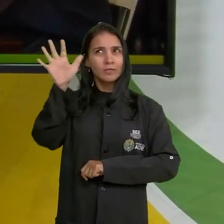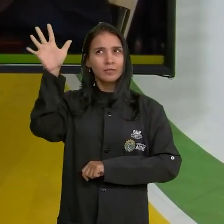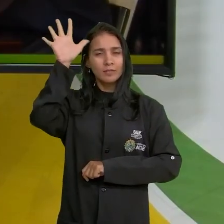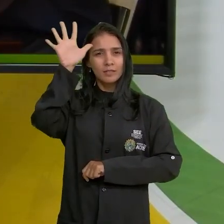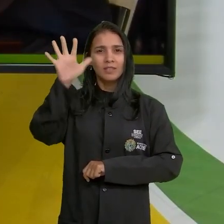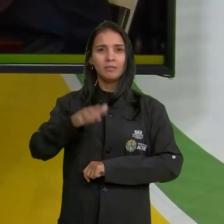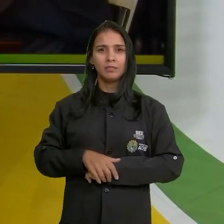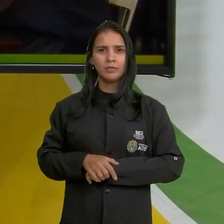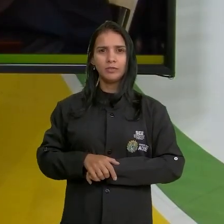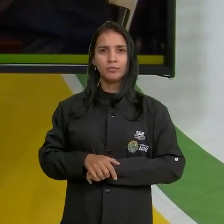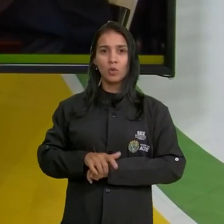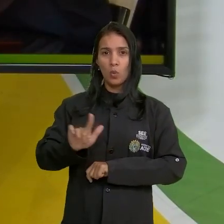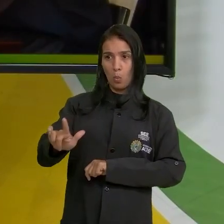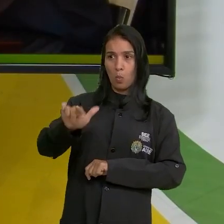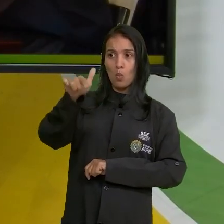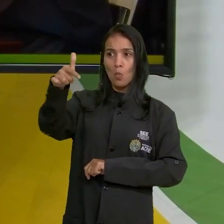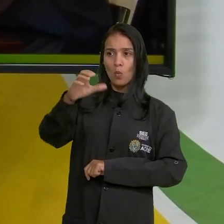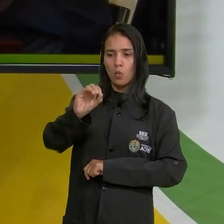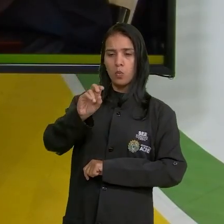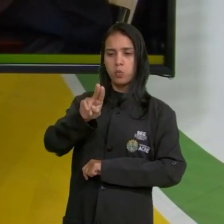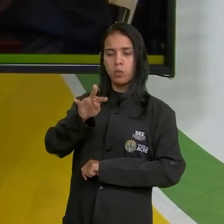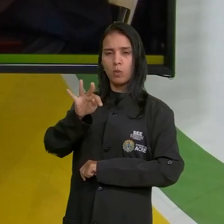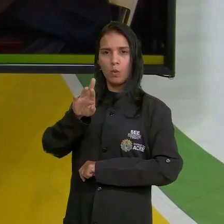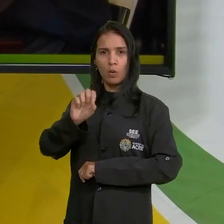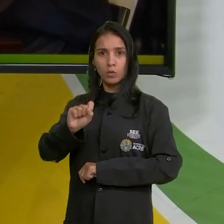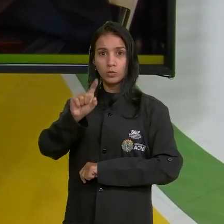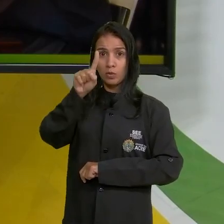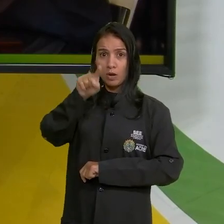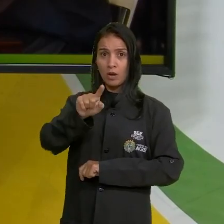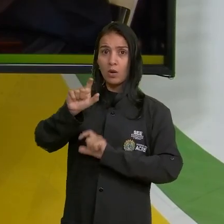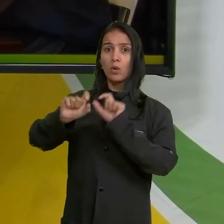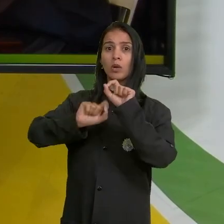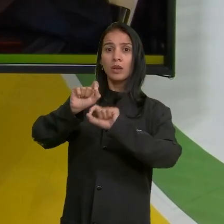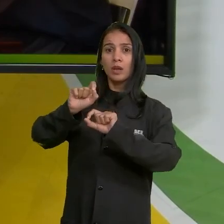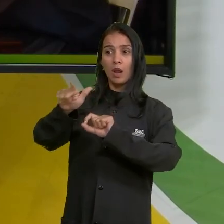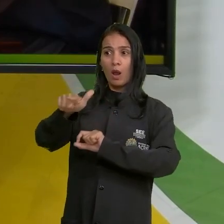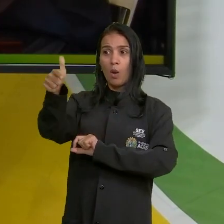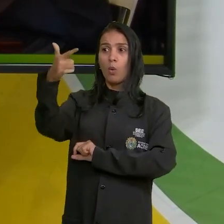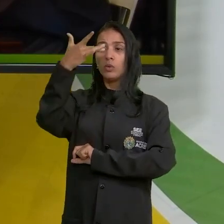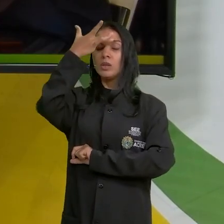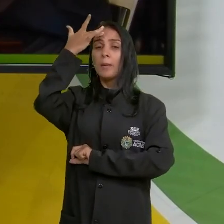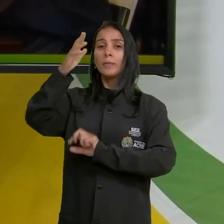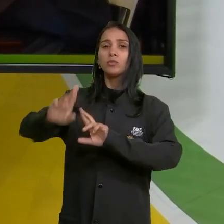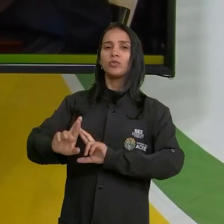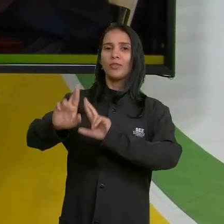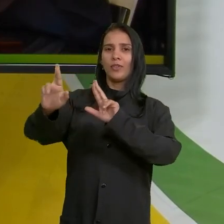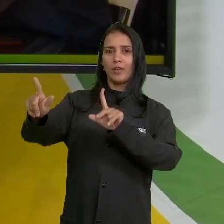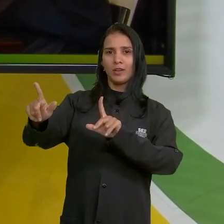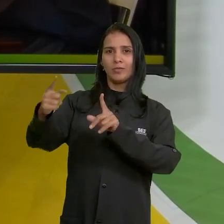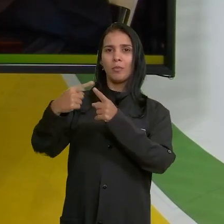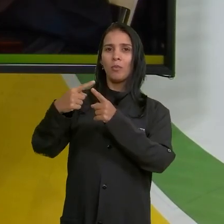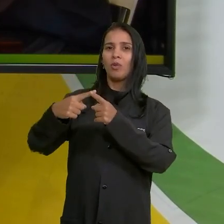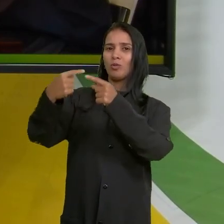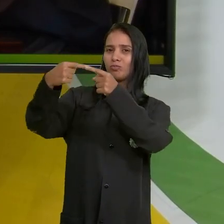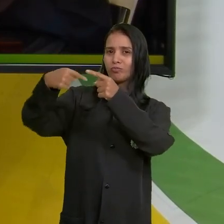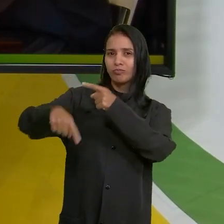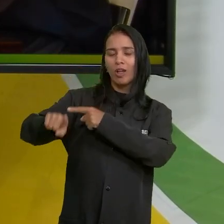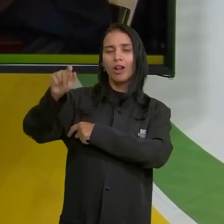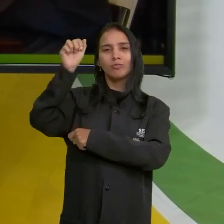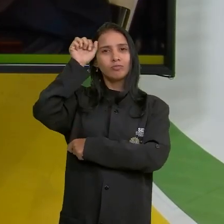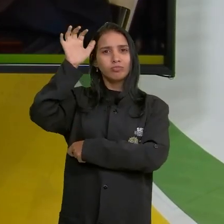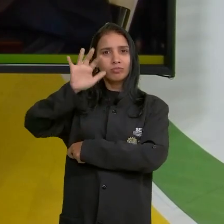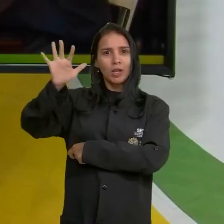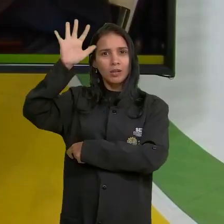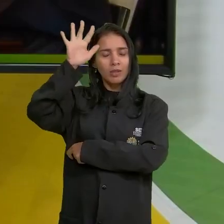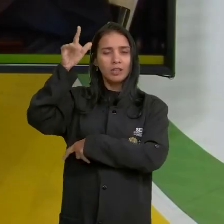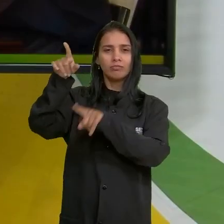aquilo que é diferente de você. É aquela pessoa que pensa diferente de você, é aquela pessoa que tem um estilo de